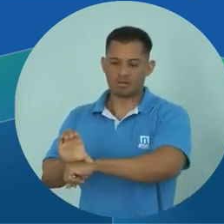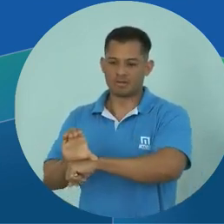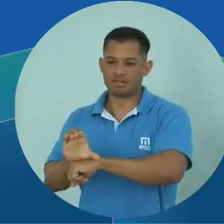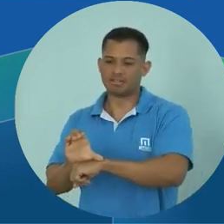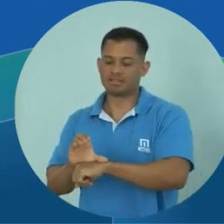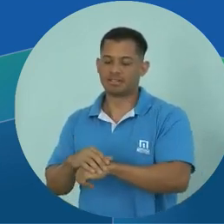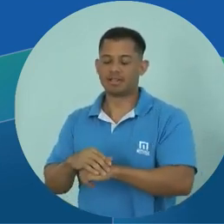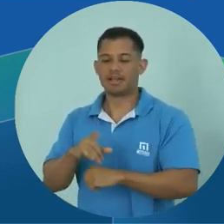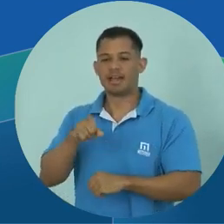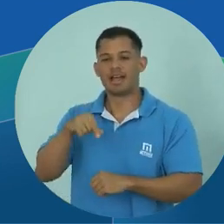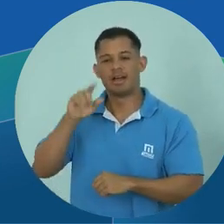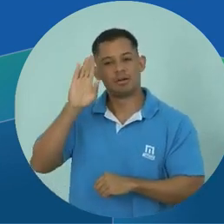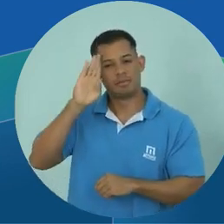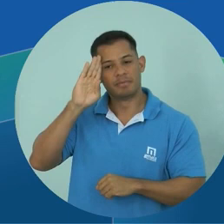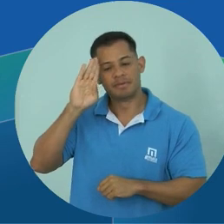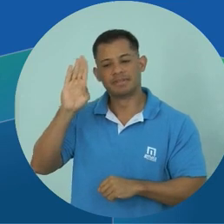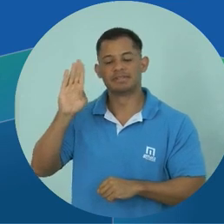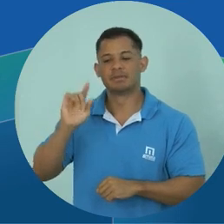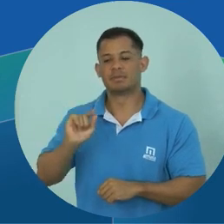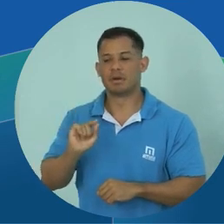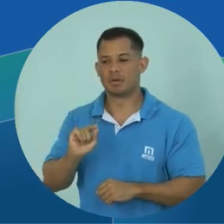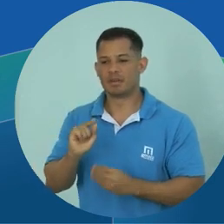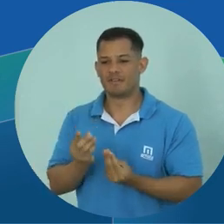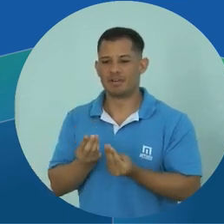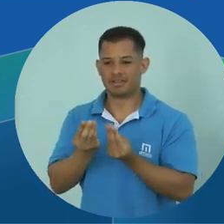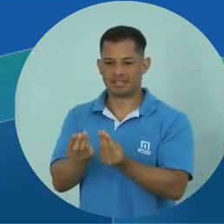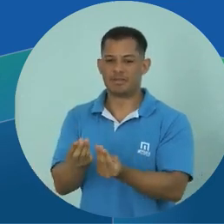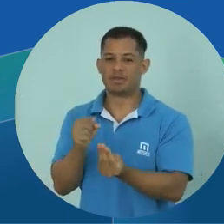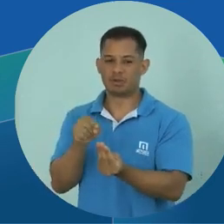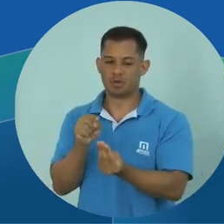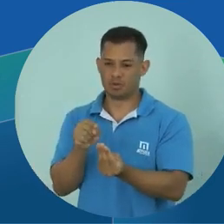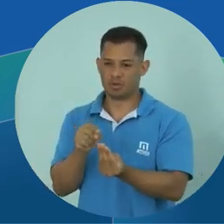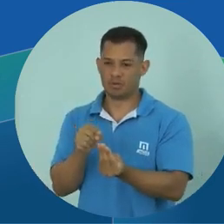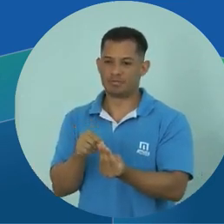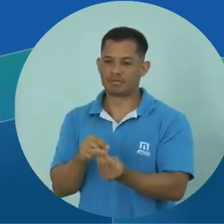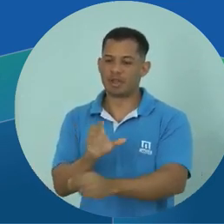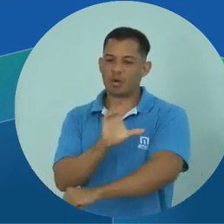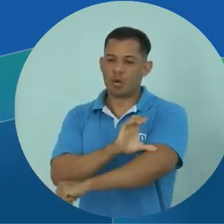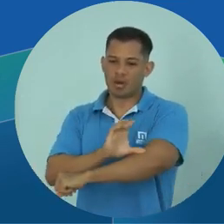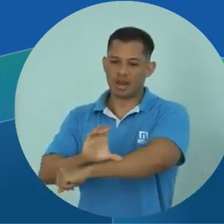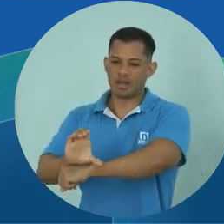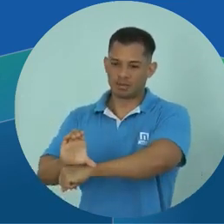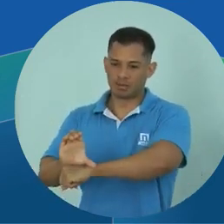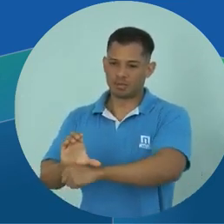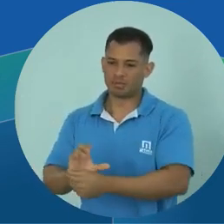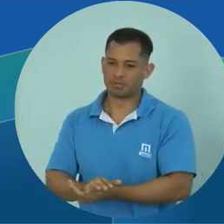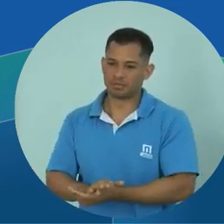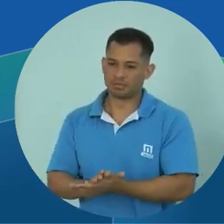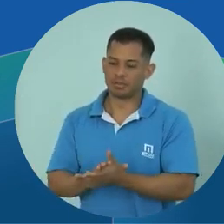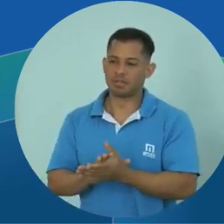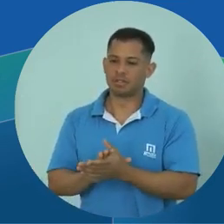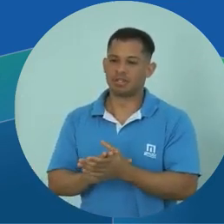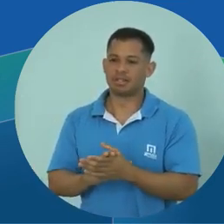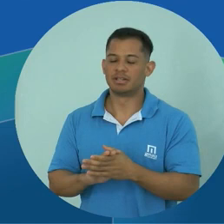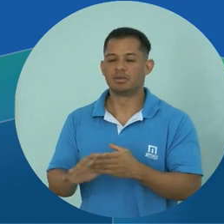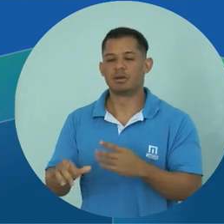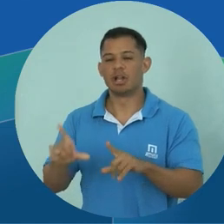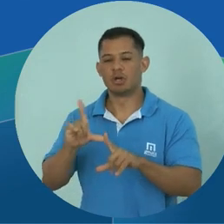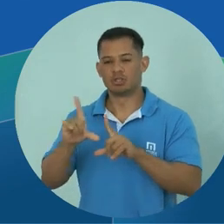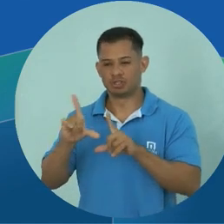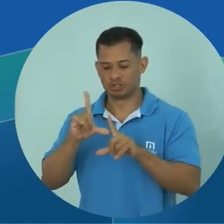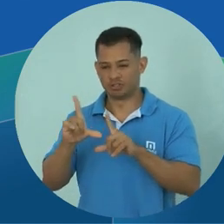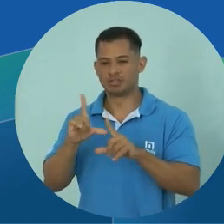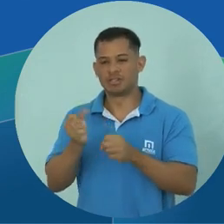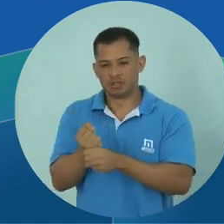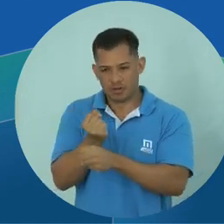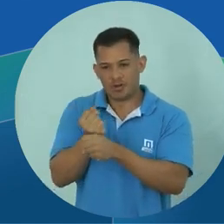o nosso principal fornecimento na obra, foi concreto. Então, toda a logística de obra